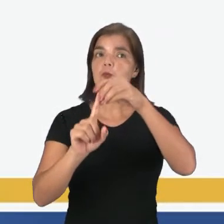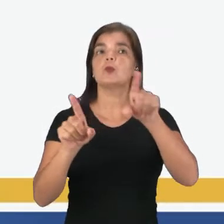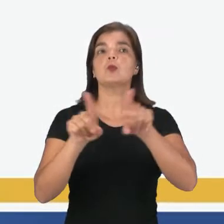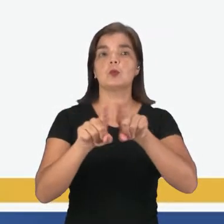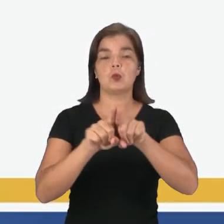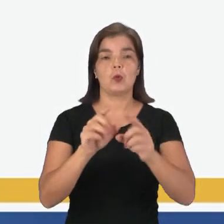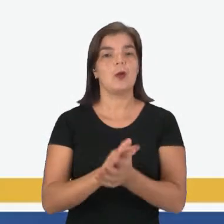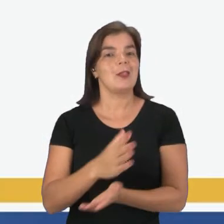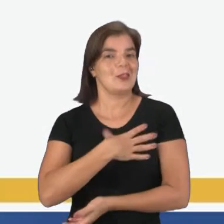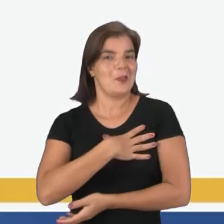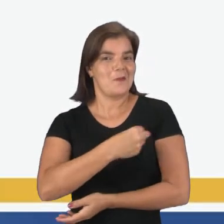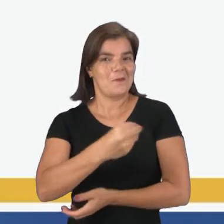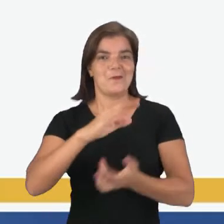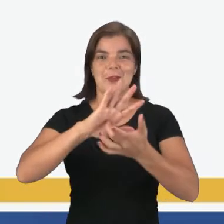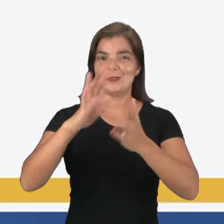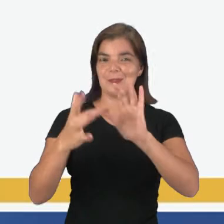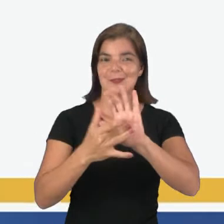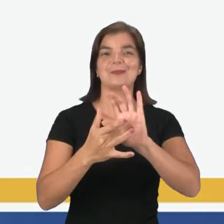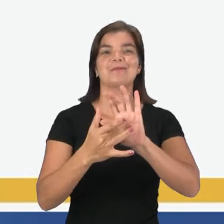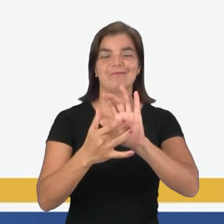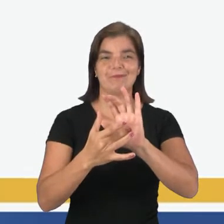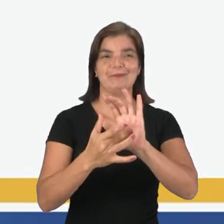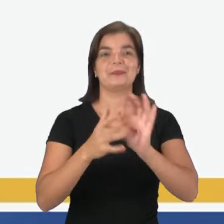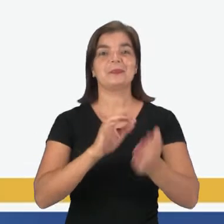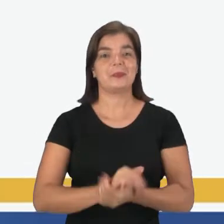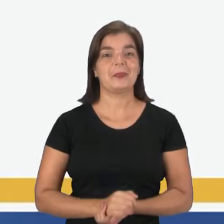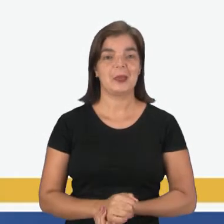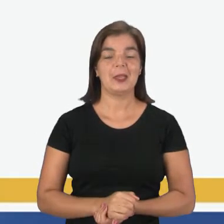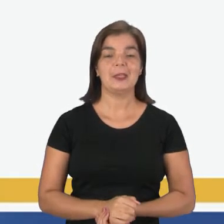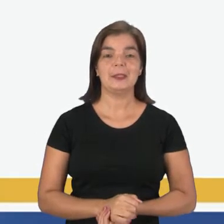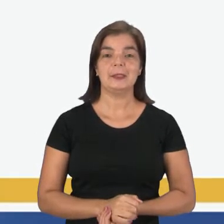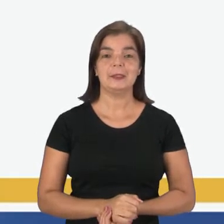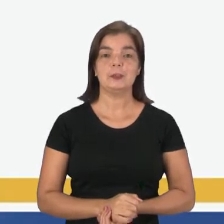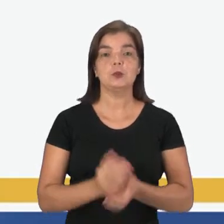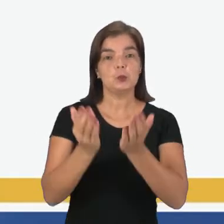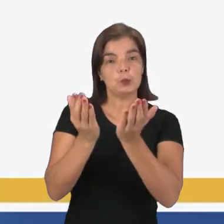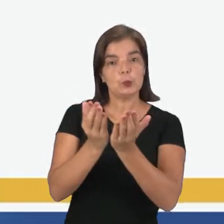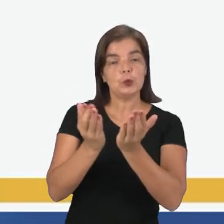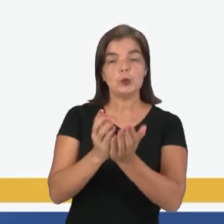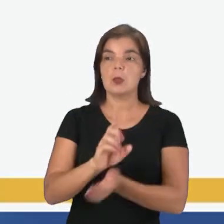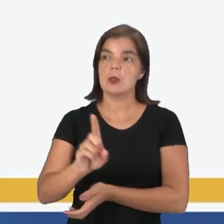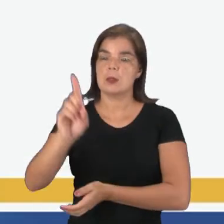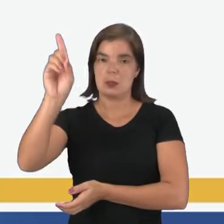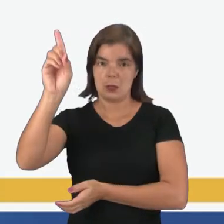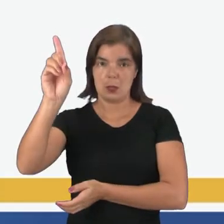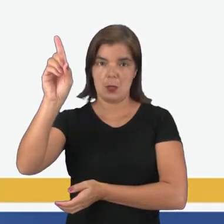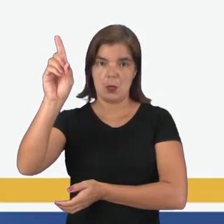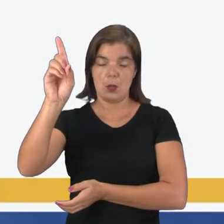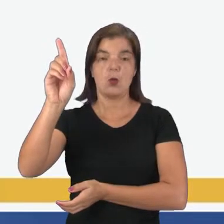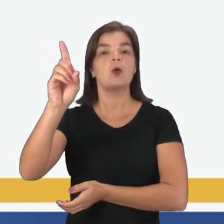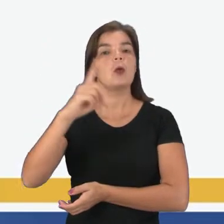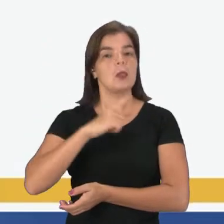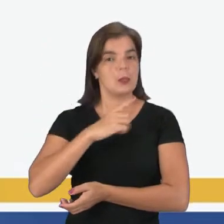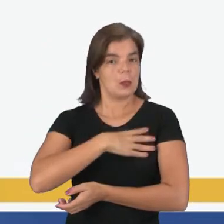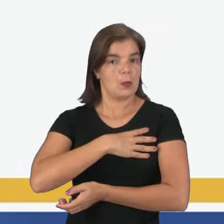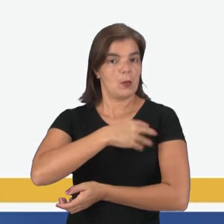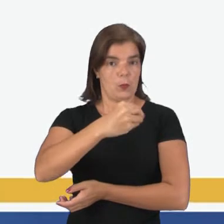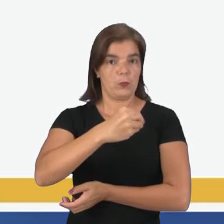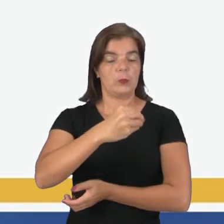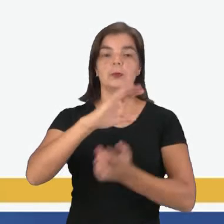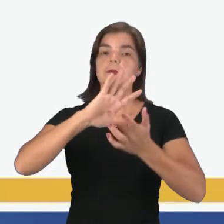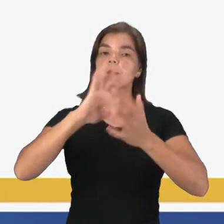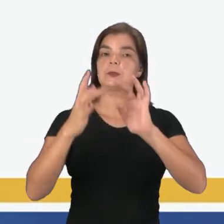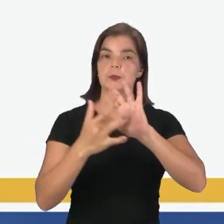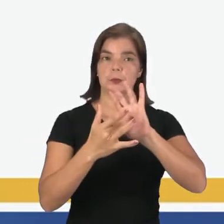também, mas ele tem um filho que é Jesus Cristo. Então, o transcendente no cristianismo é Deus, mas Deus tem